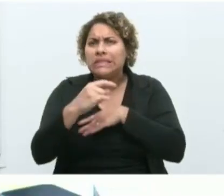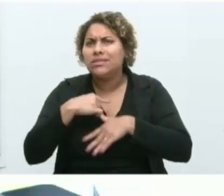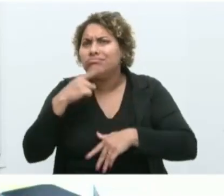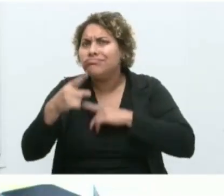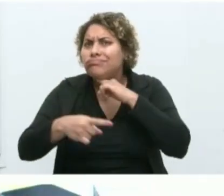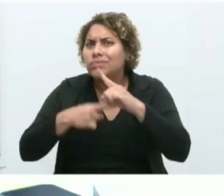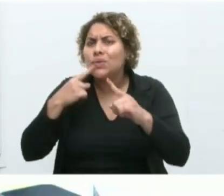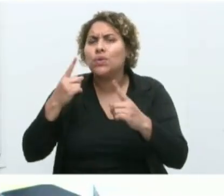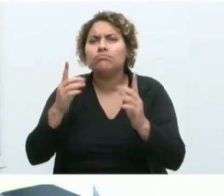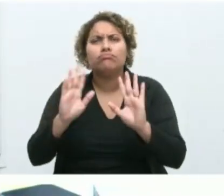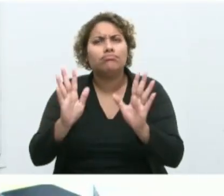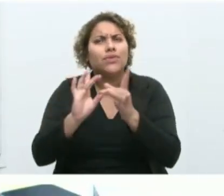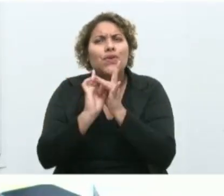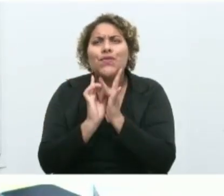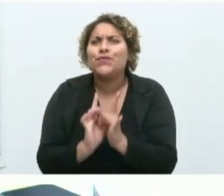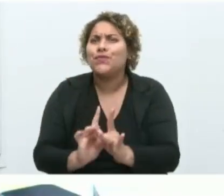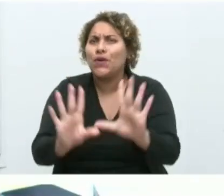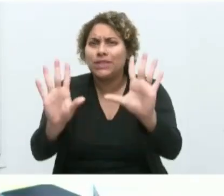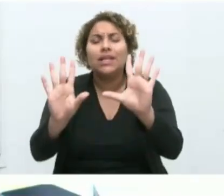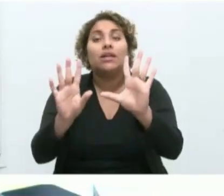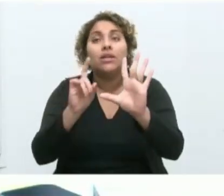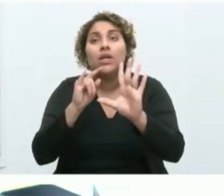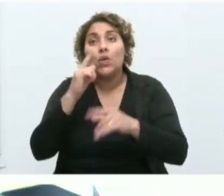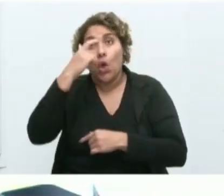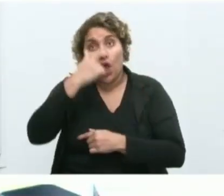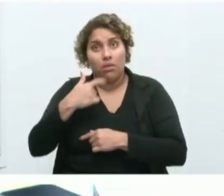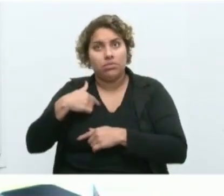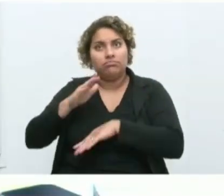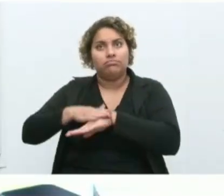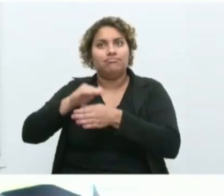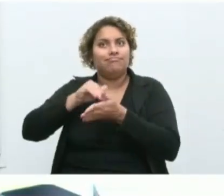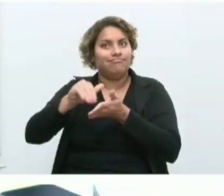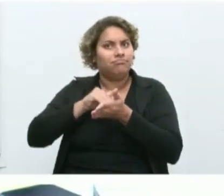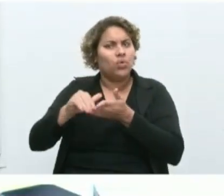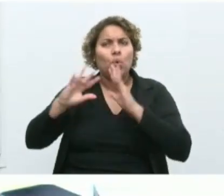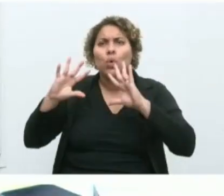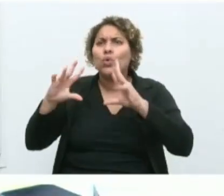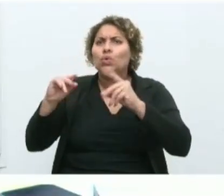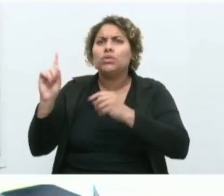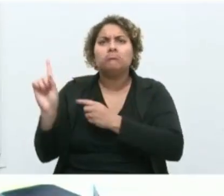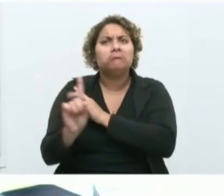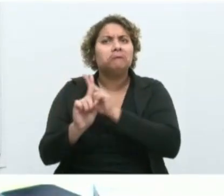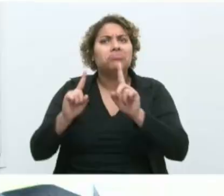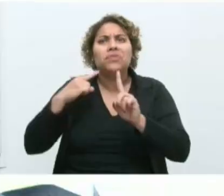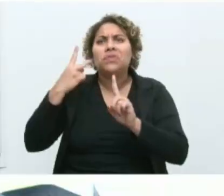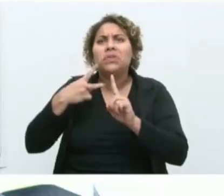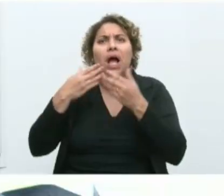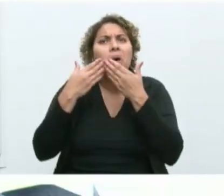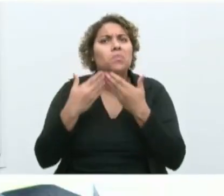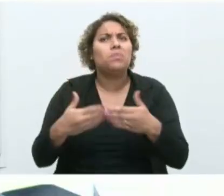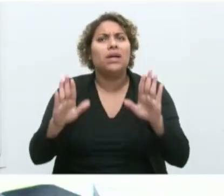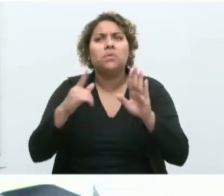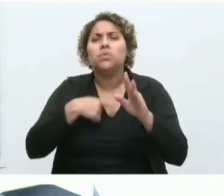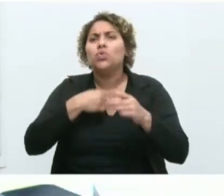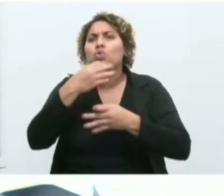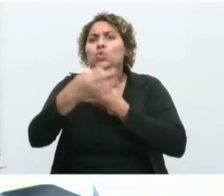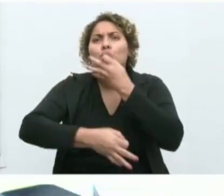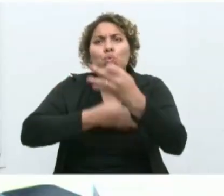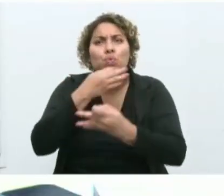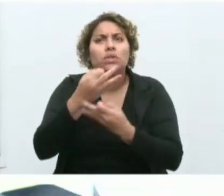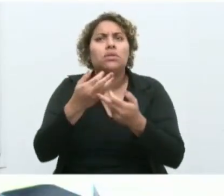ser realizado, fiquem à vontade. Não só o meu gabinete, o gabinete de todos os vereadores estão abertos para receberem